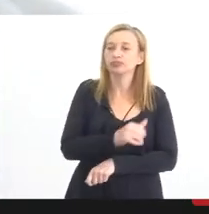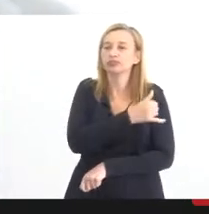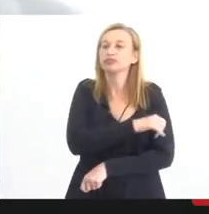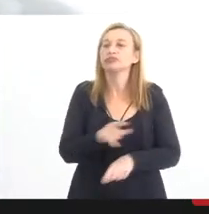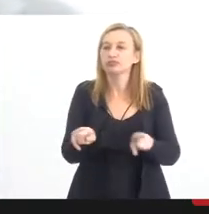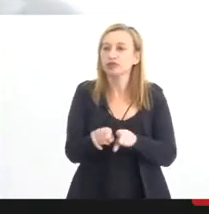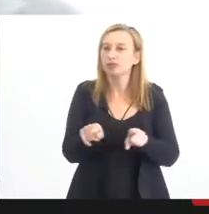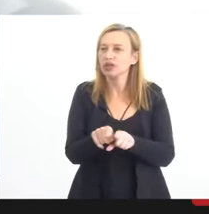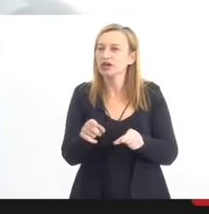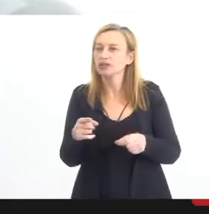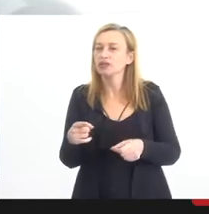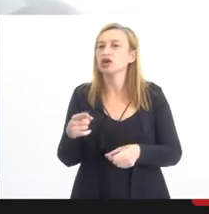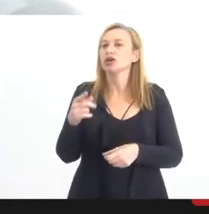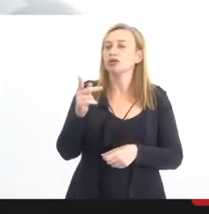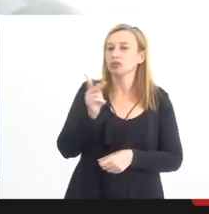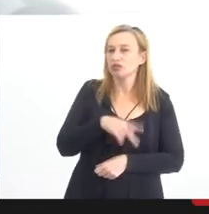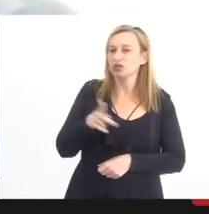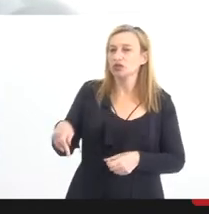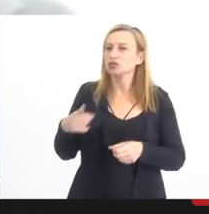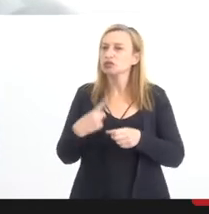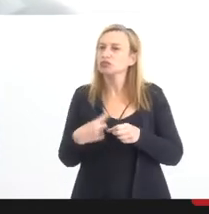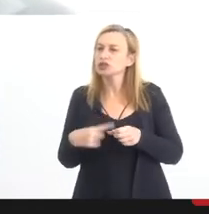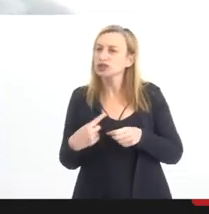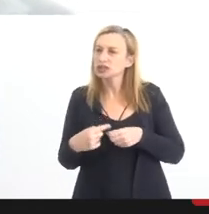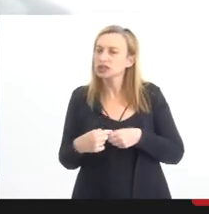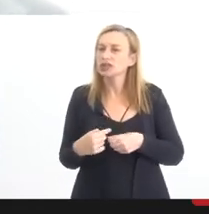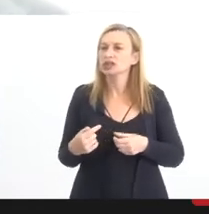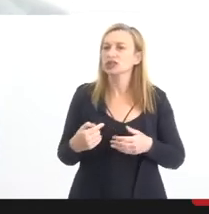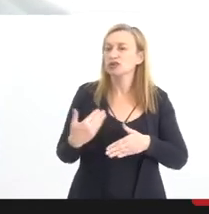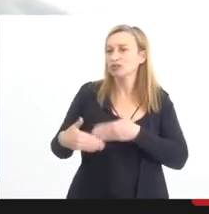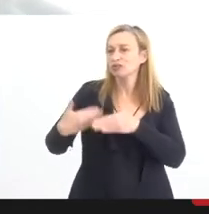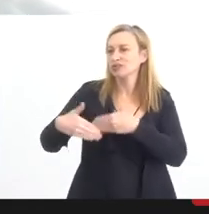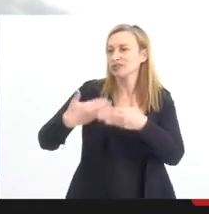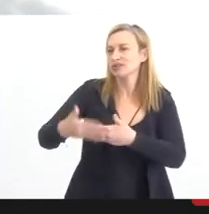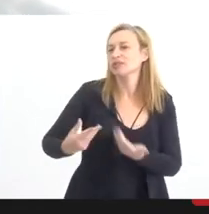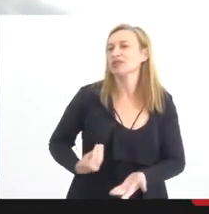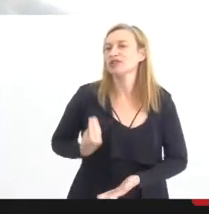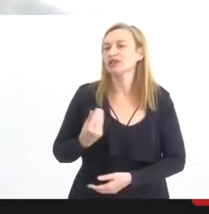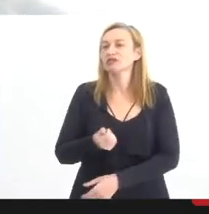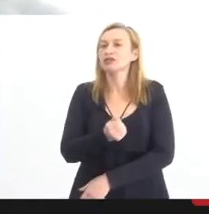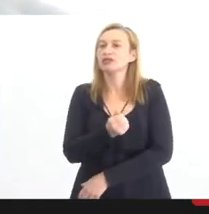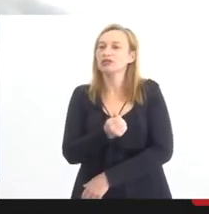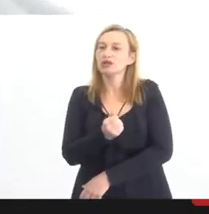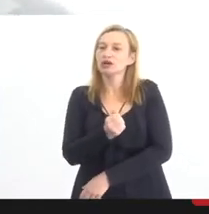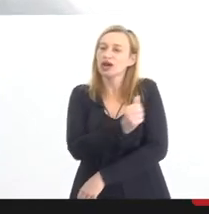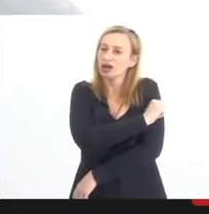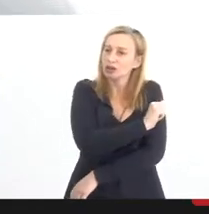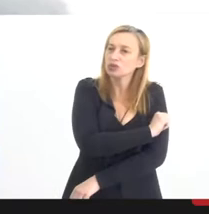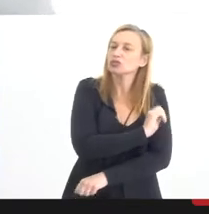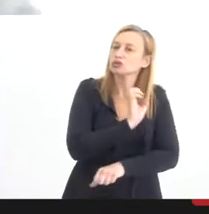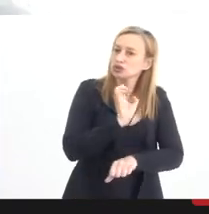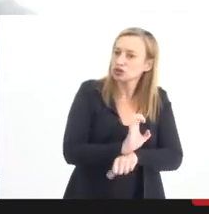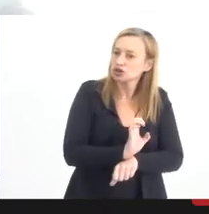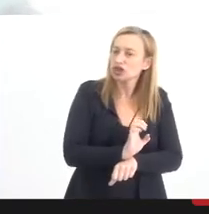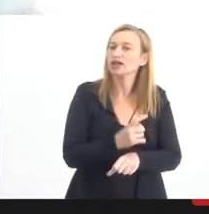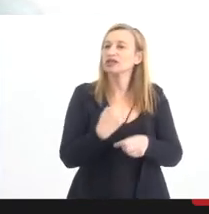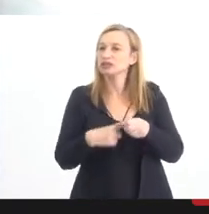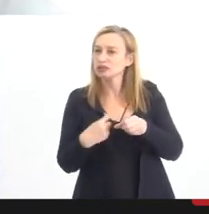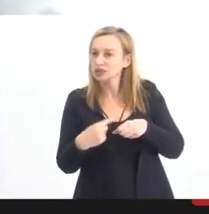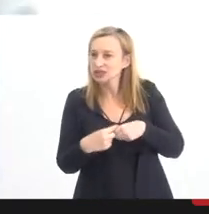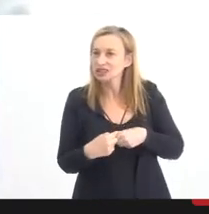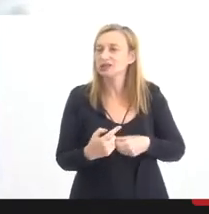município. E ao longo da minha vida fui estudante do Estado, fui estudante do